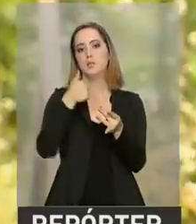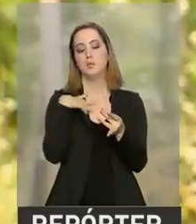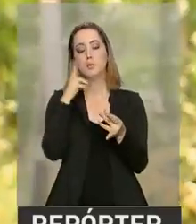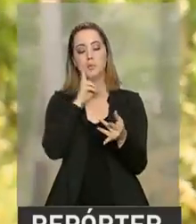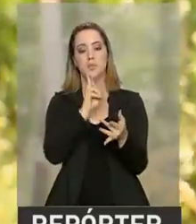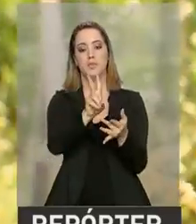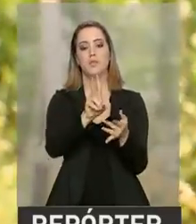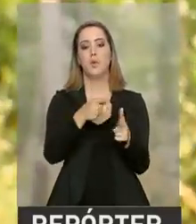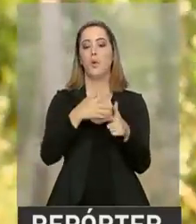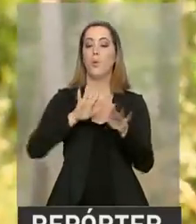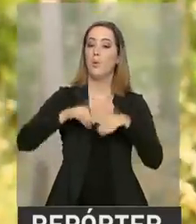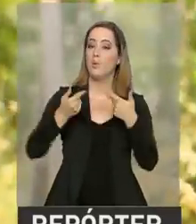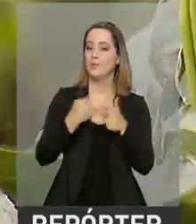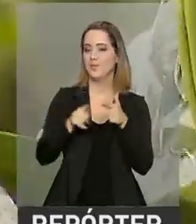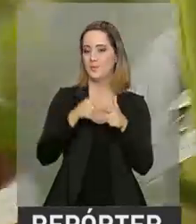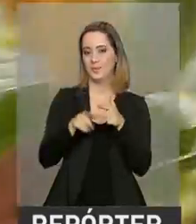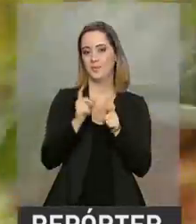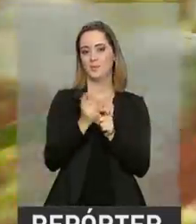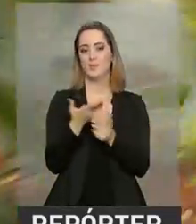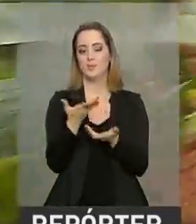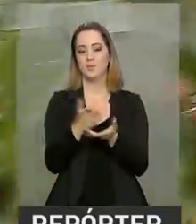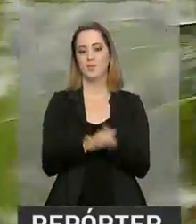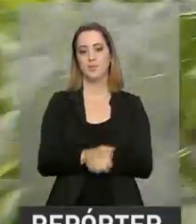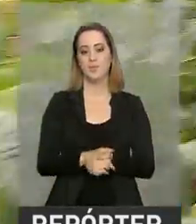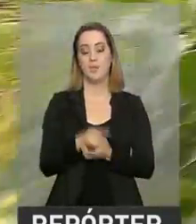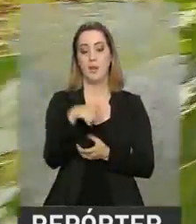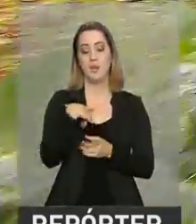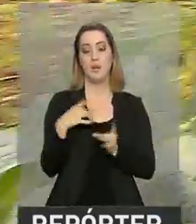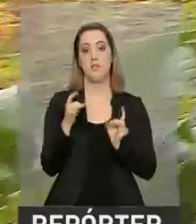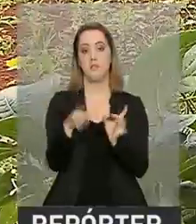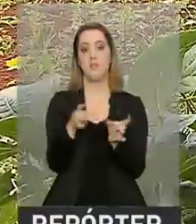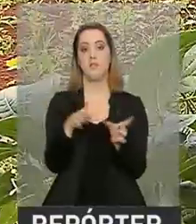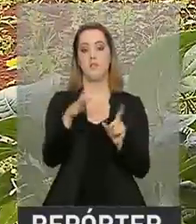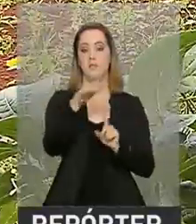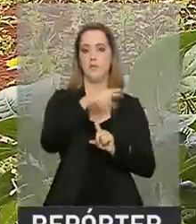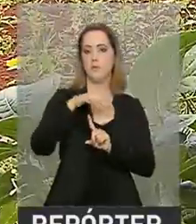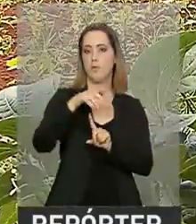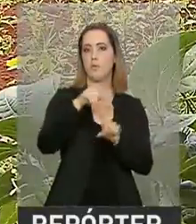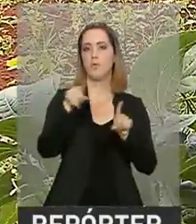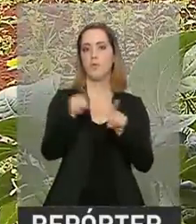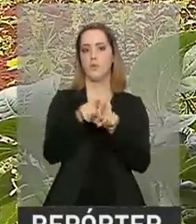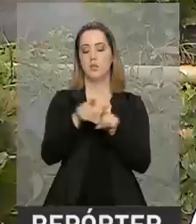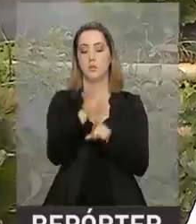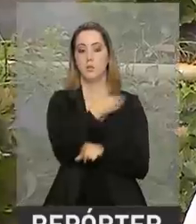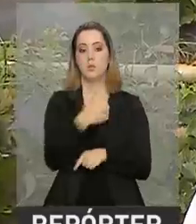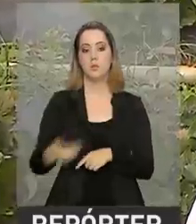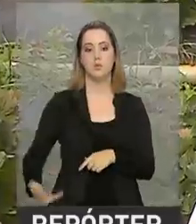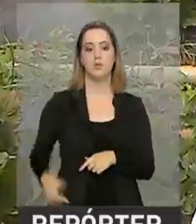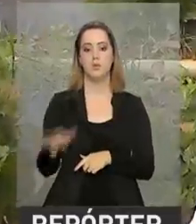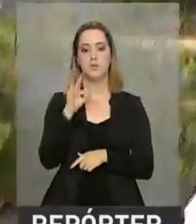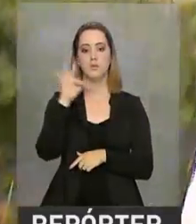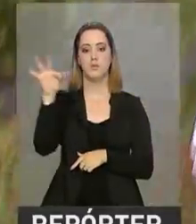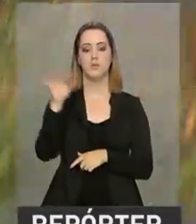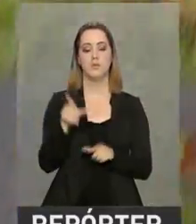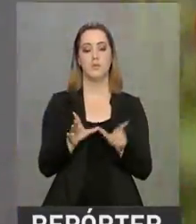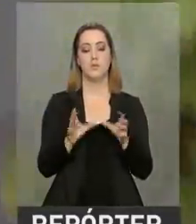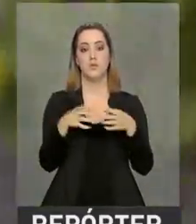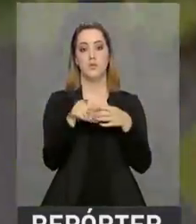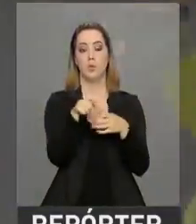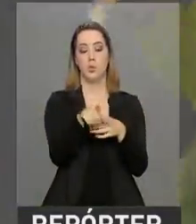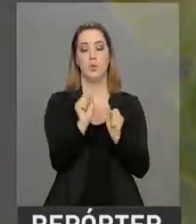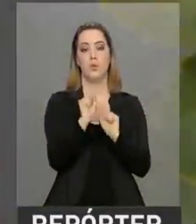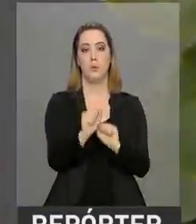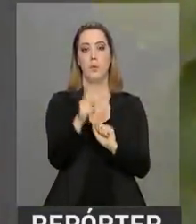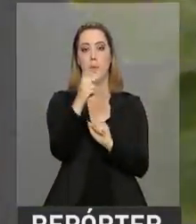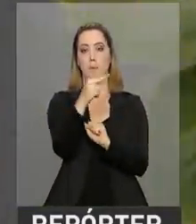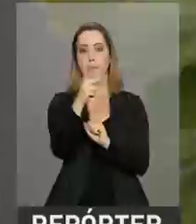das das coisas a agricultora vende seus produtos em feiras e também para o governo federal por meio do programa de aquisição de alimentos